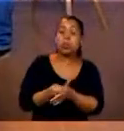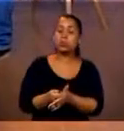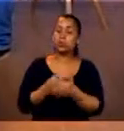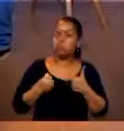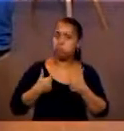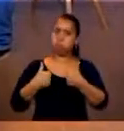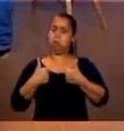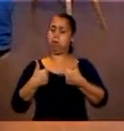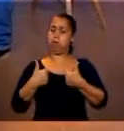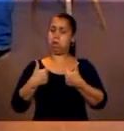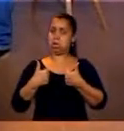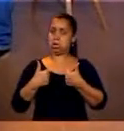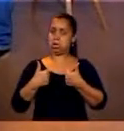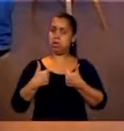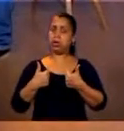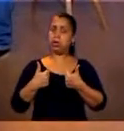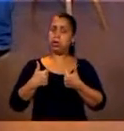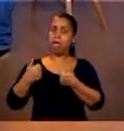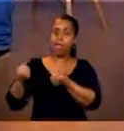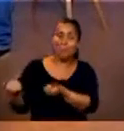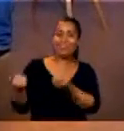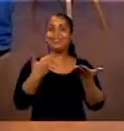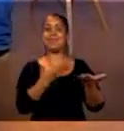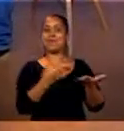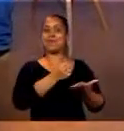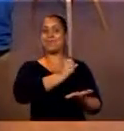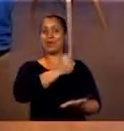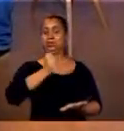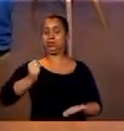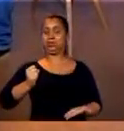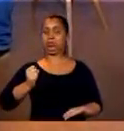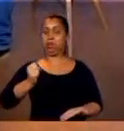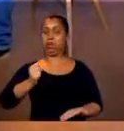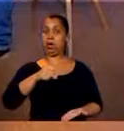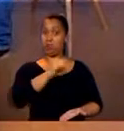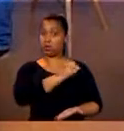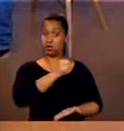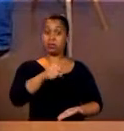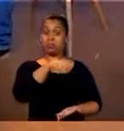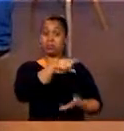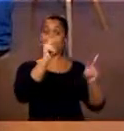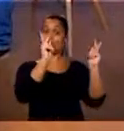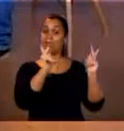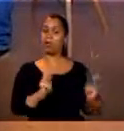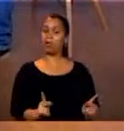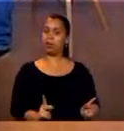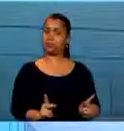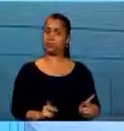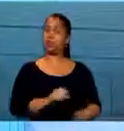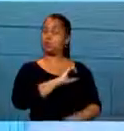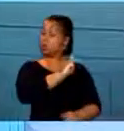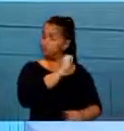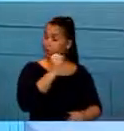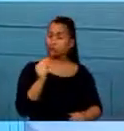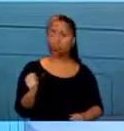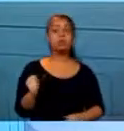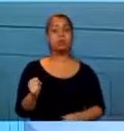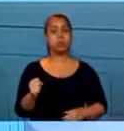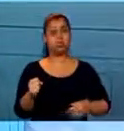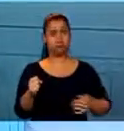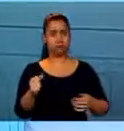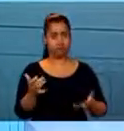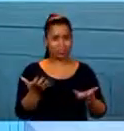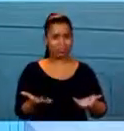ele transmitiu para a associação. A associação é uma associação de paz, uma associação que